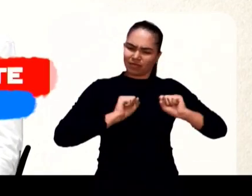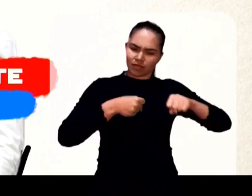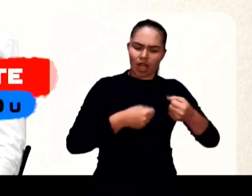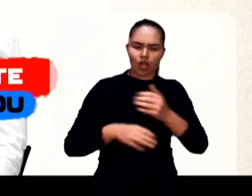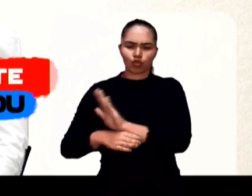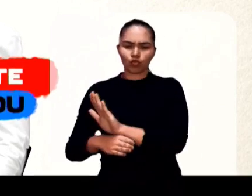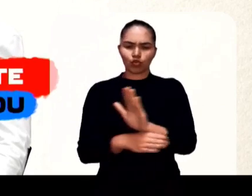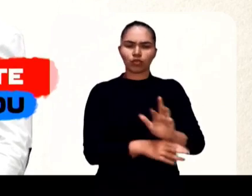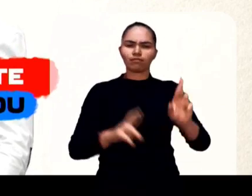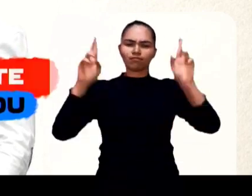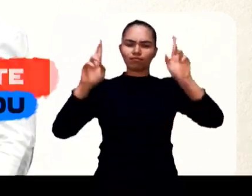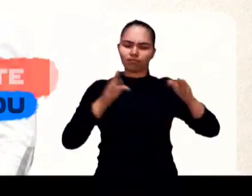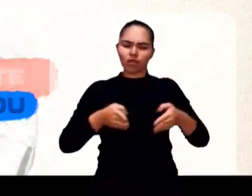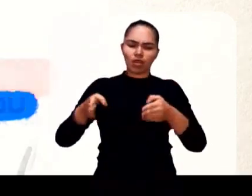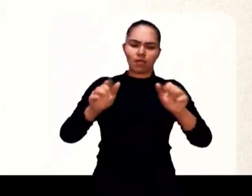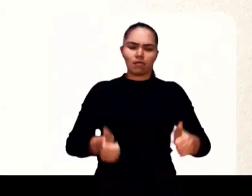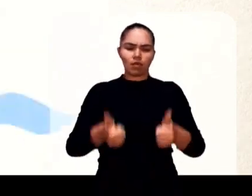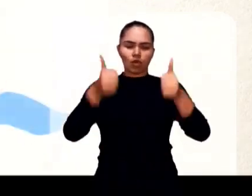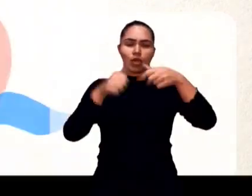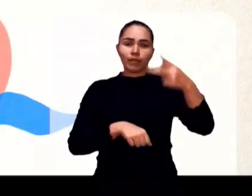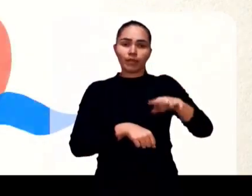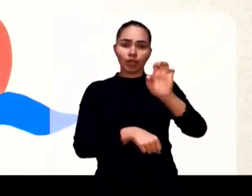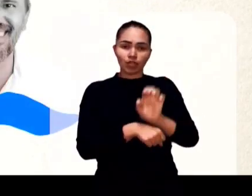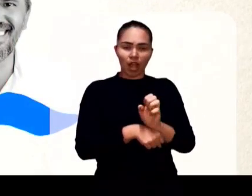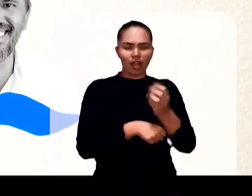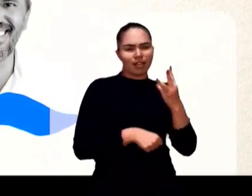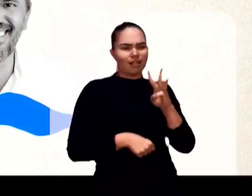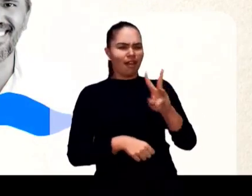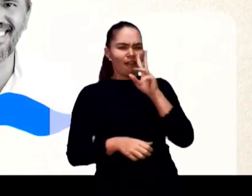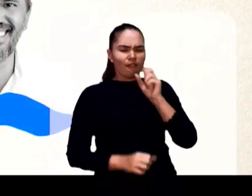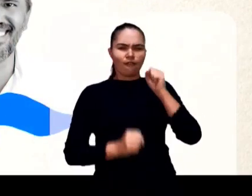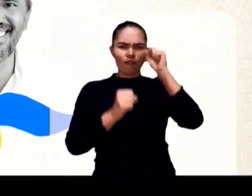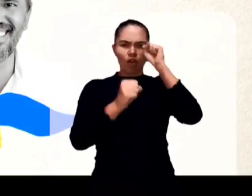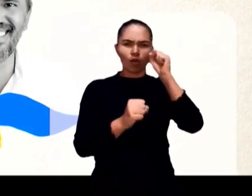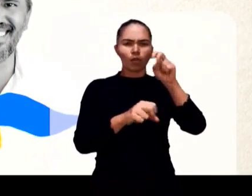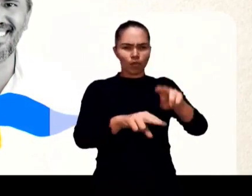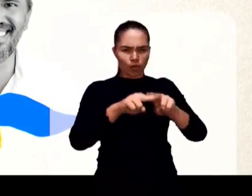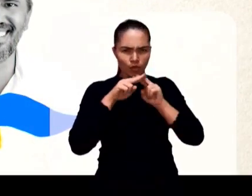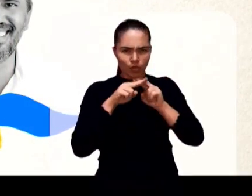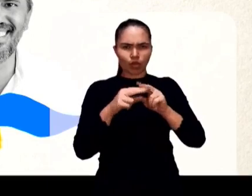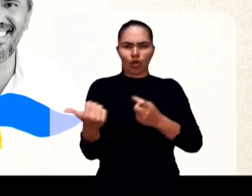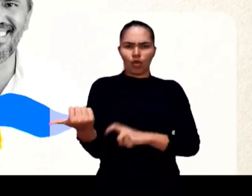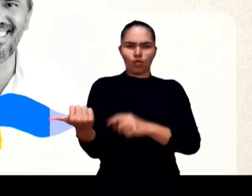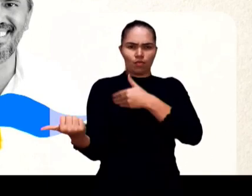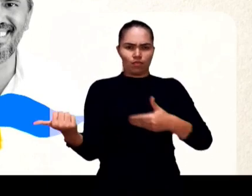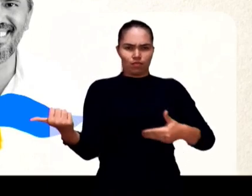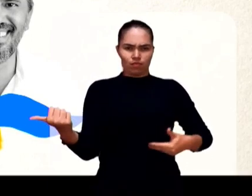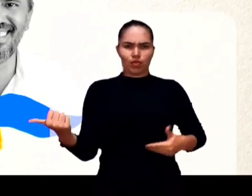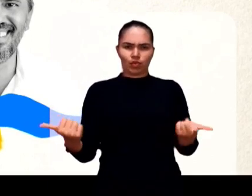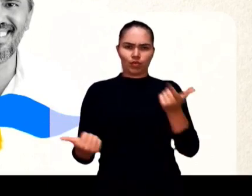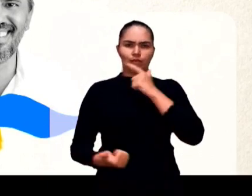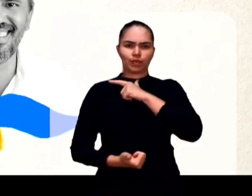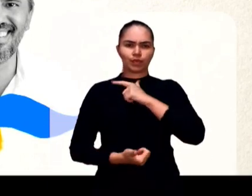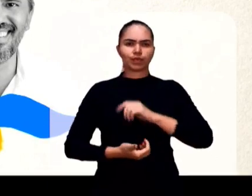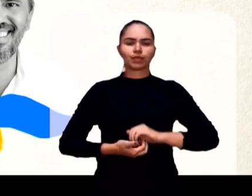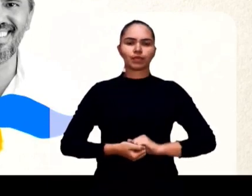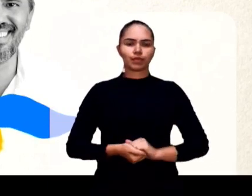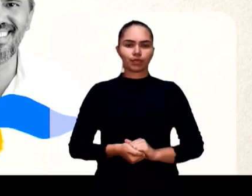Pela gente se dedicou e pra esperança deu um norte. O Ceará três vezes mais forte é com